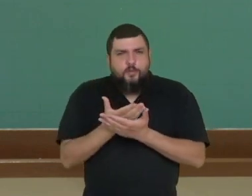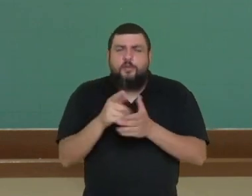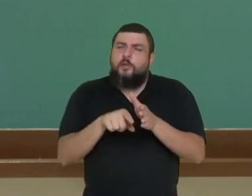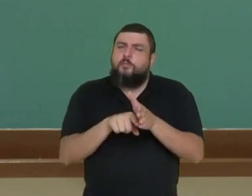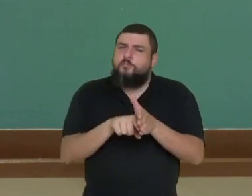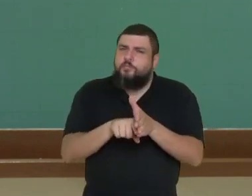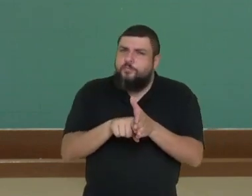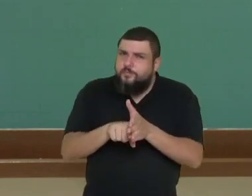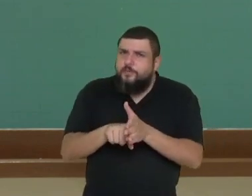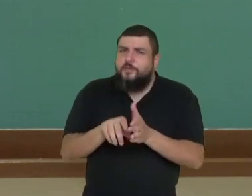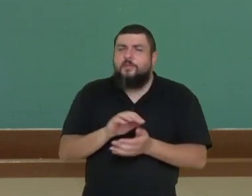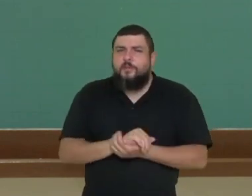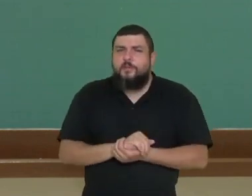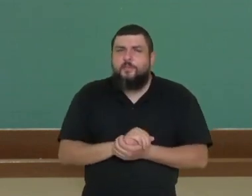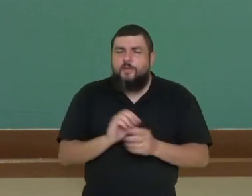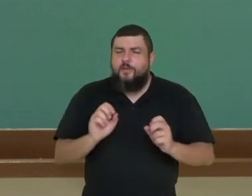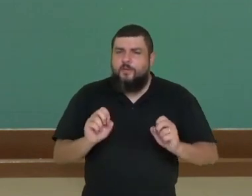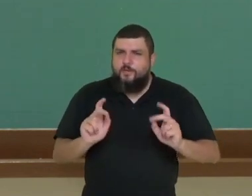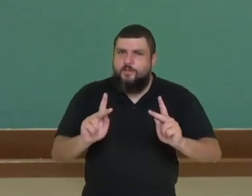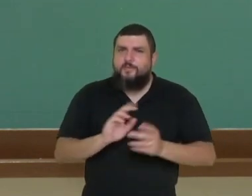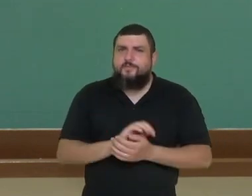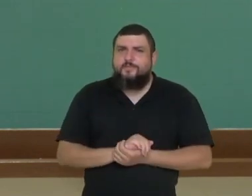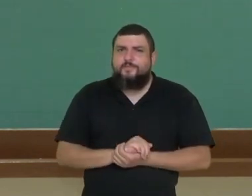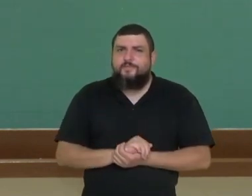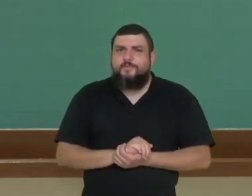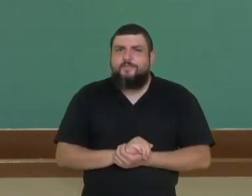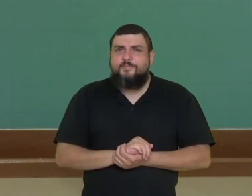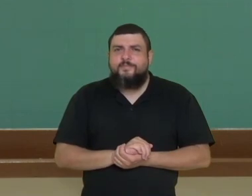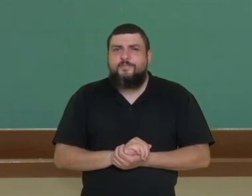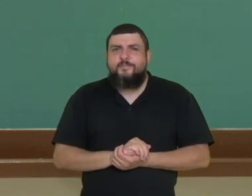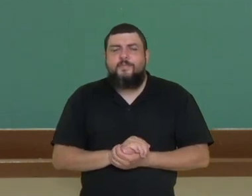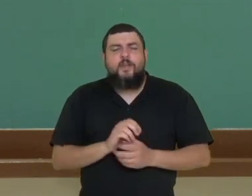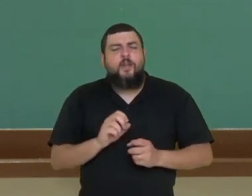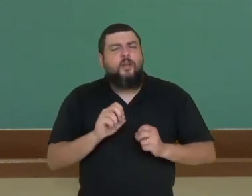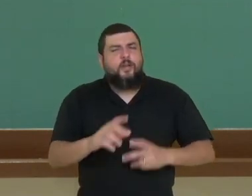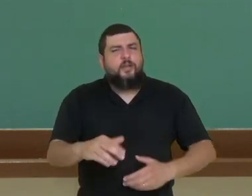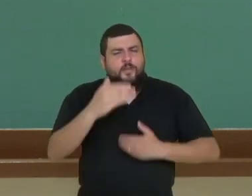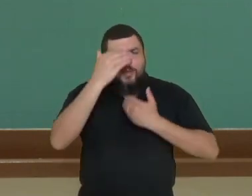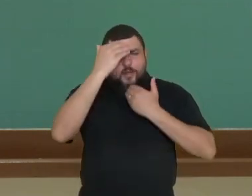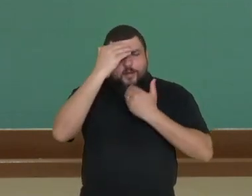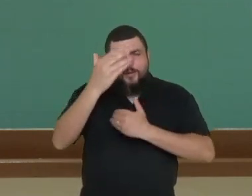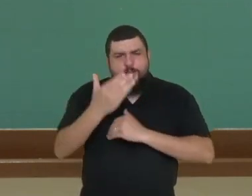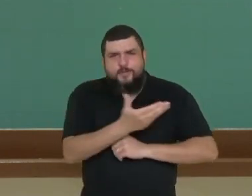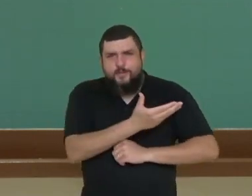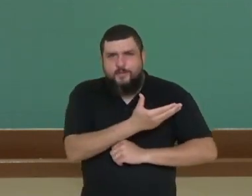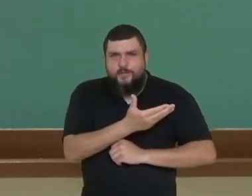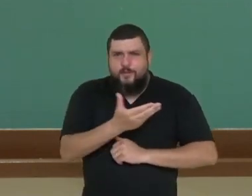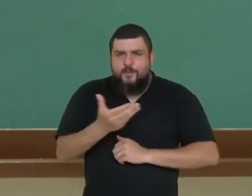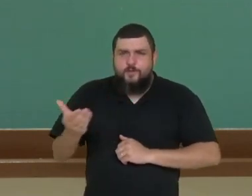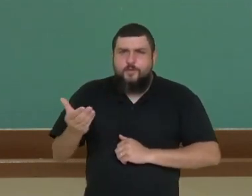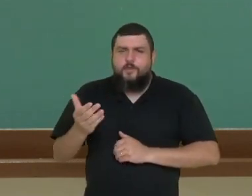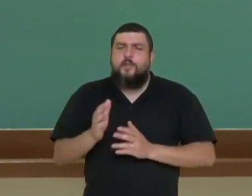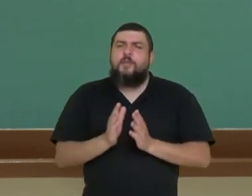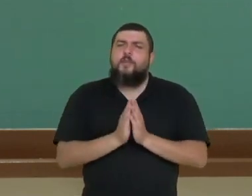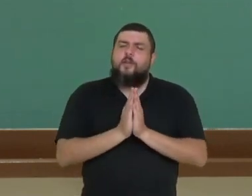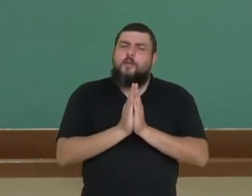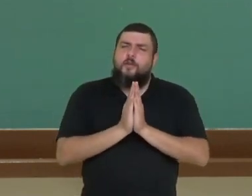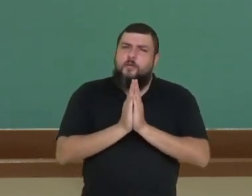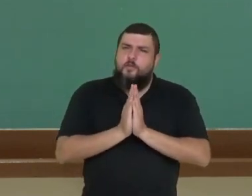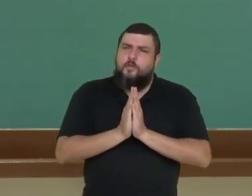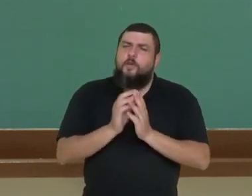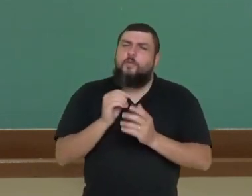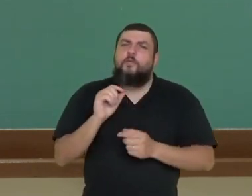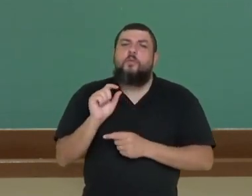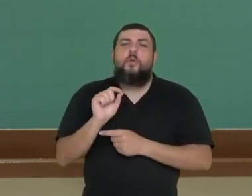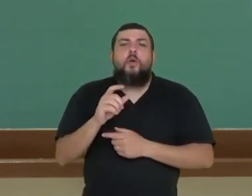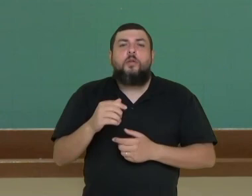seu olhar crítico. Bacana? Galerinha, só agradecimentos a todos vocês. Não posso deixar de